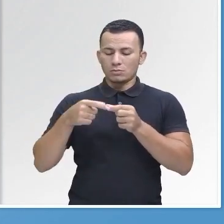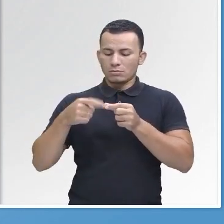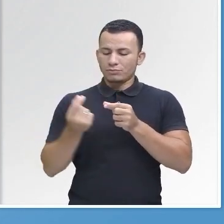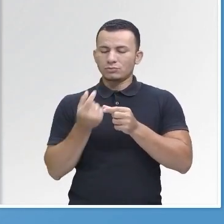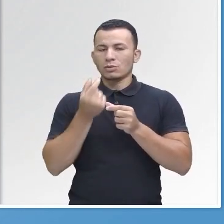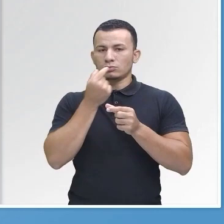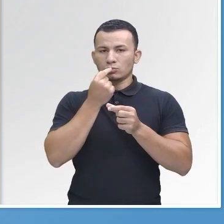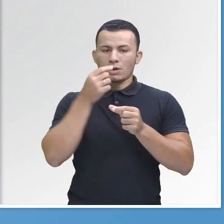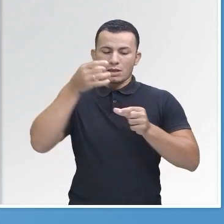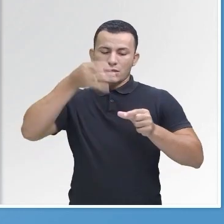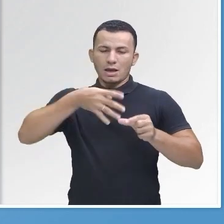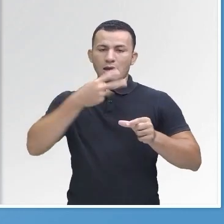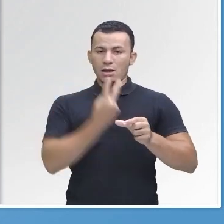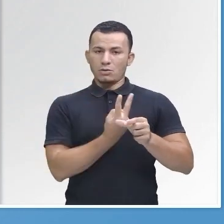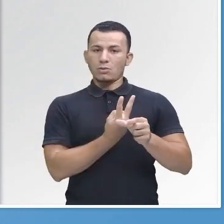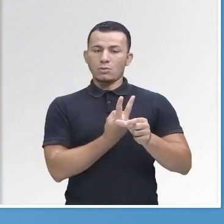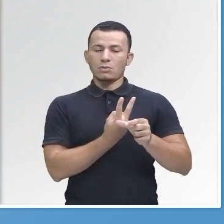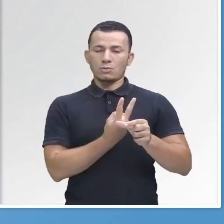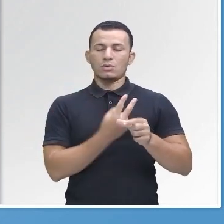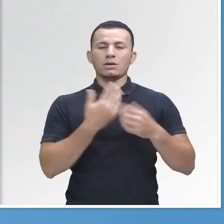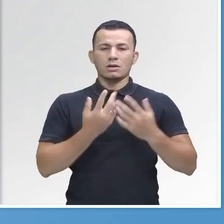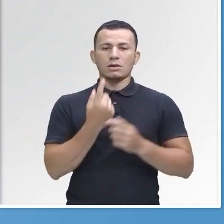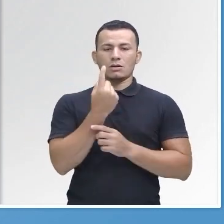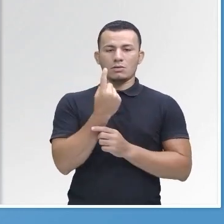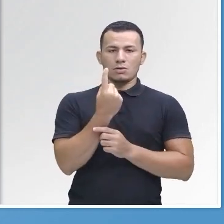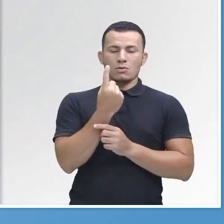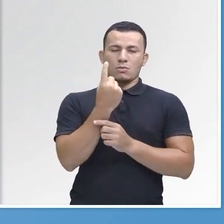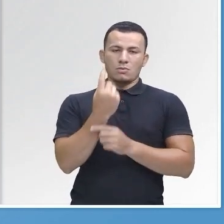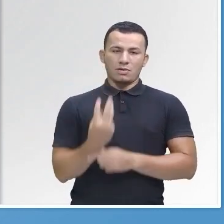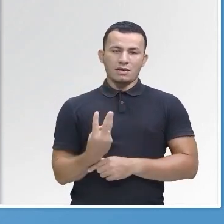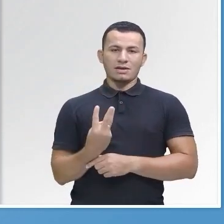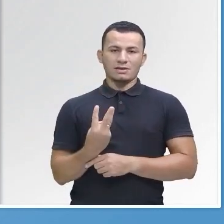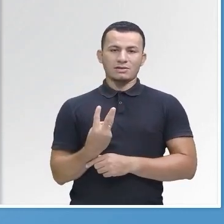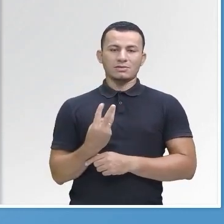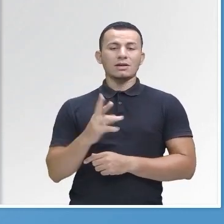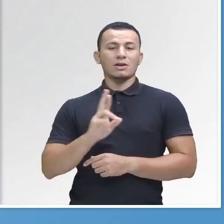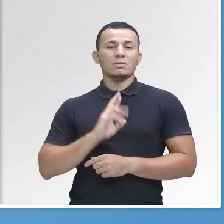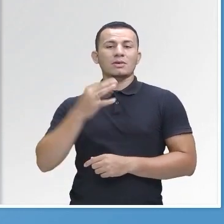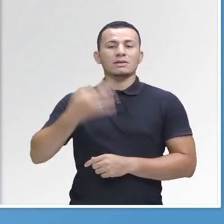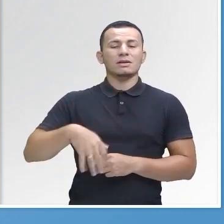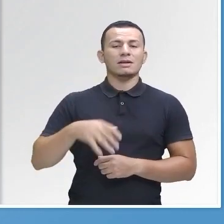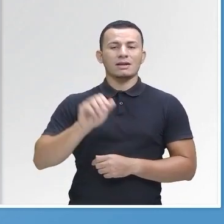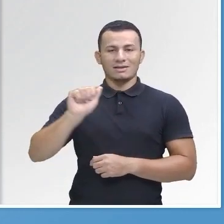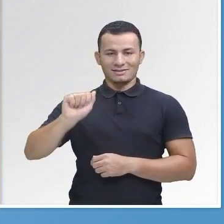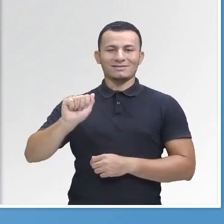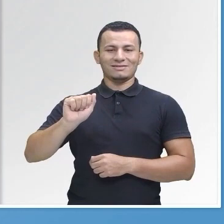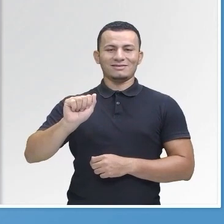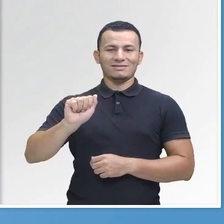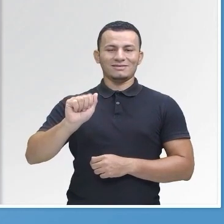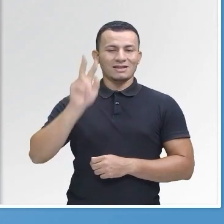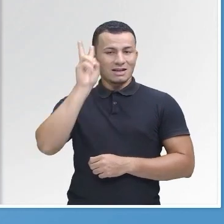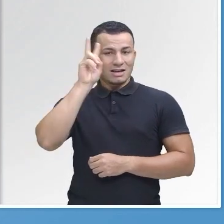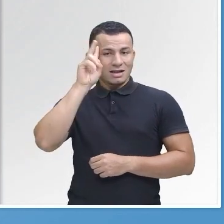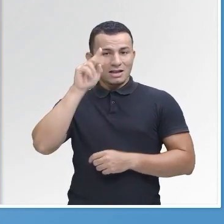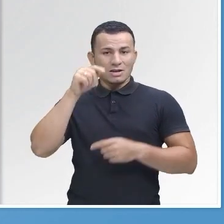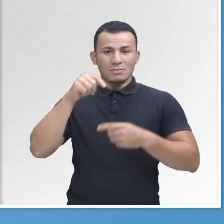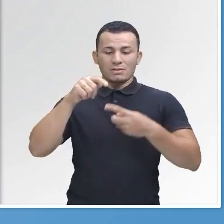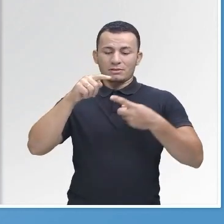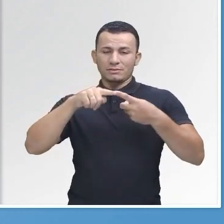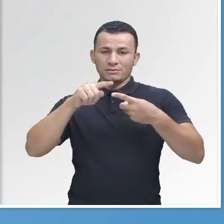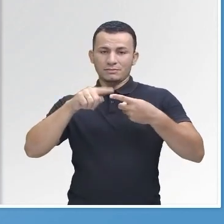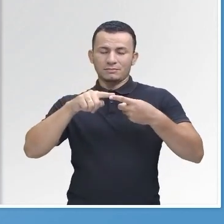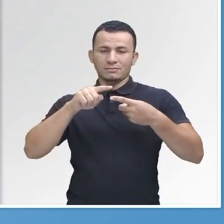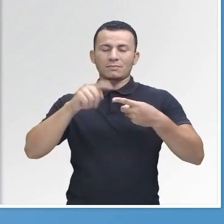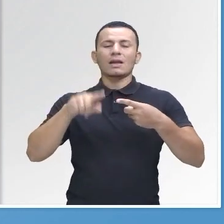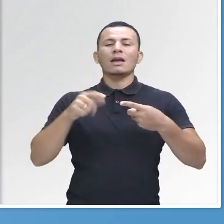3. Ou seja, 1/3. A resposta, então, é a letra A. Lembre, o que é o numerador? Quantas partes de